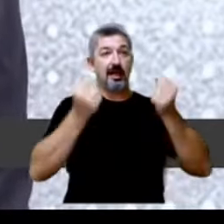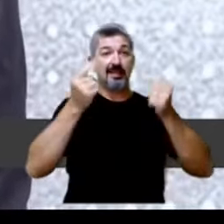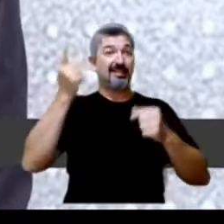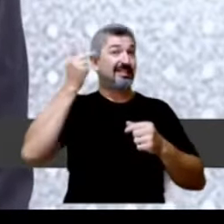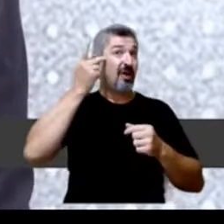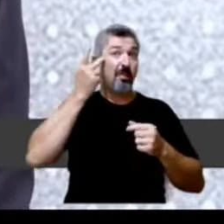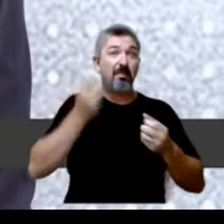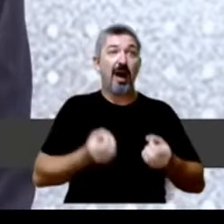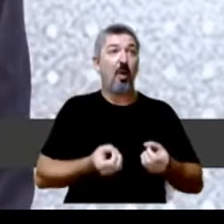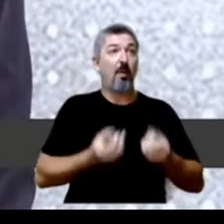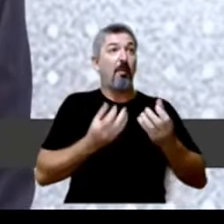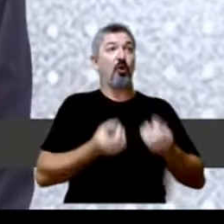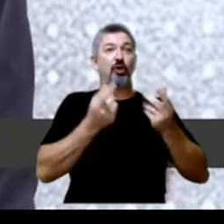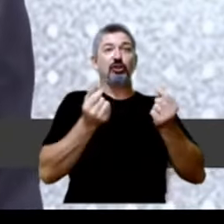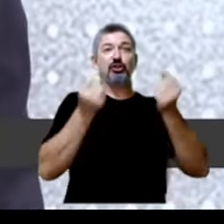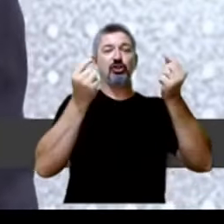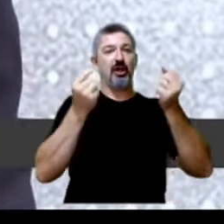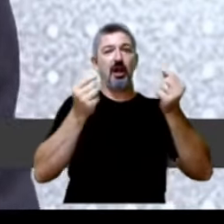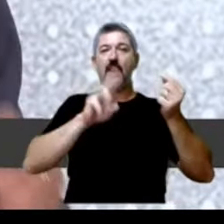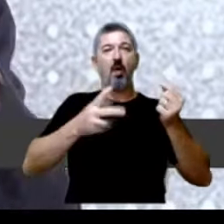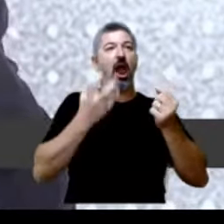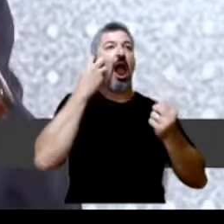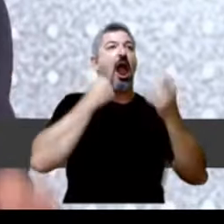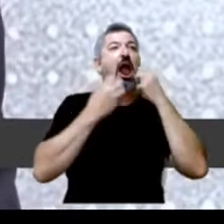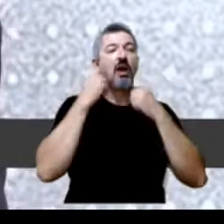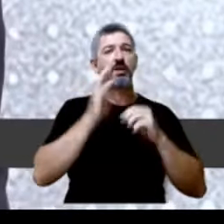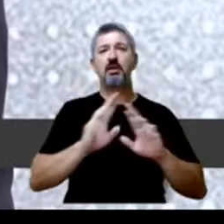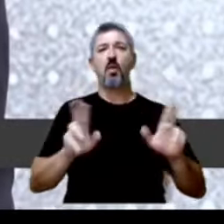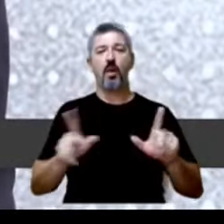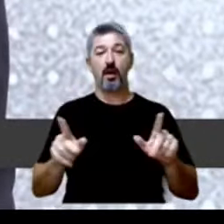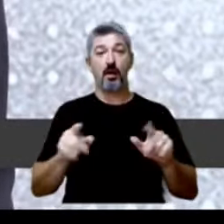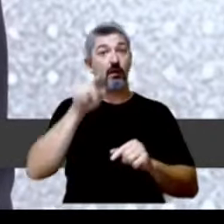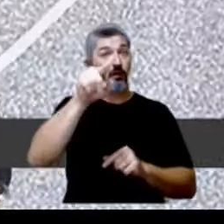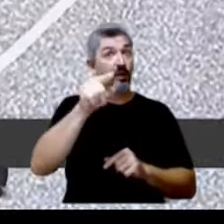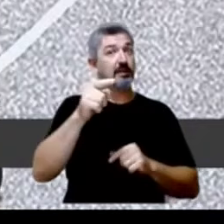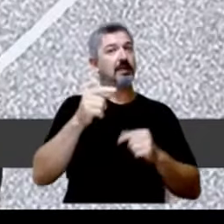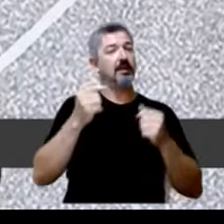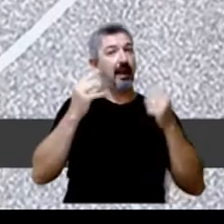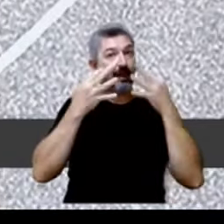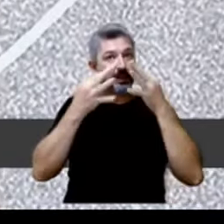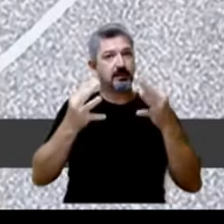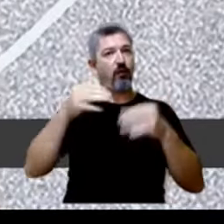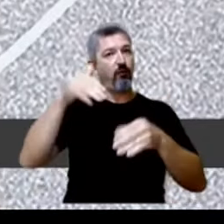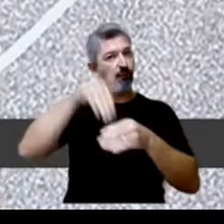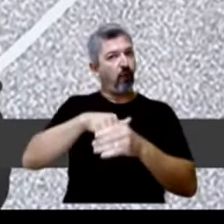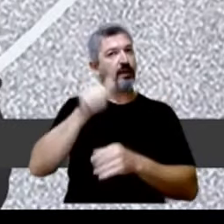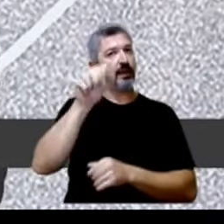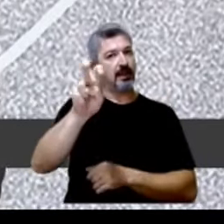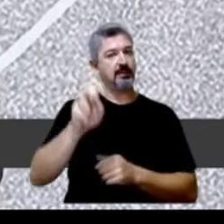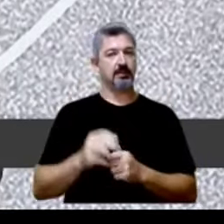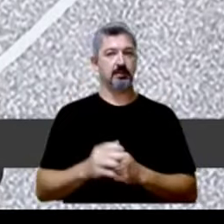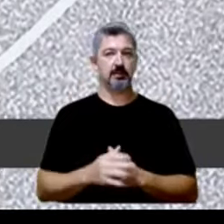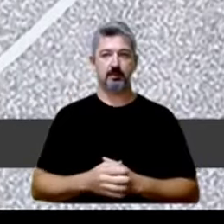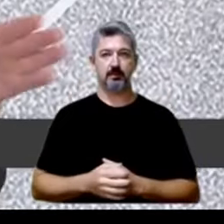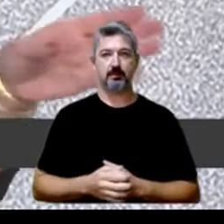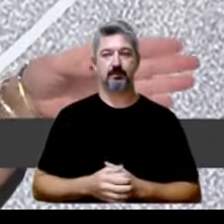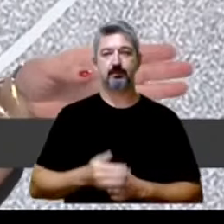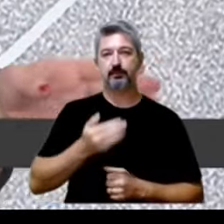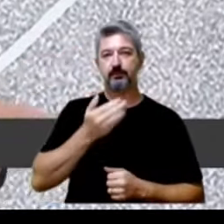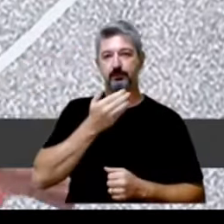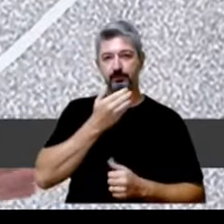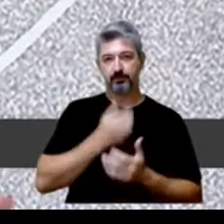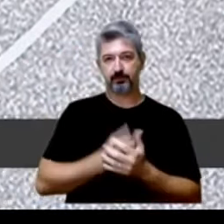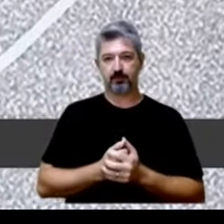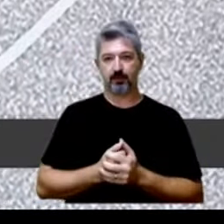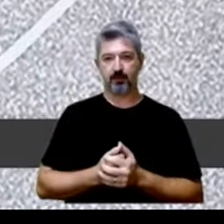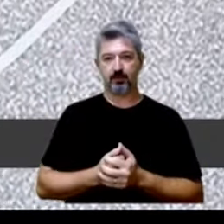Fala da renegociação. Isso é um tema importante para você observar na sua decisão, por isso eu peço seu voto para o 15. Pablo Marçal e Guilherme Boulos pediram a palavra.